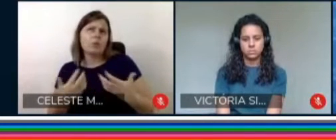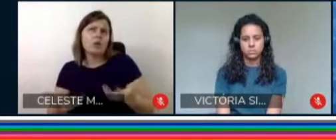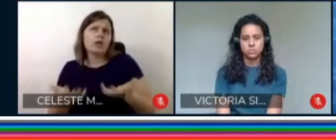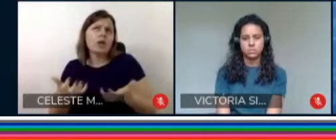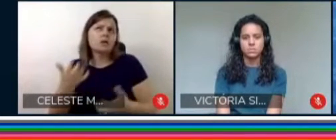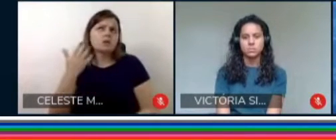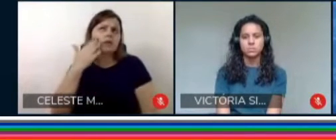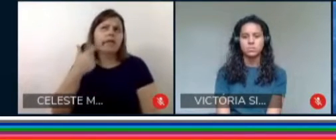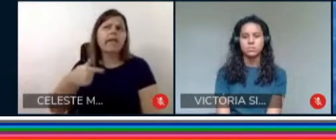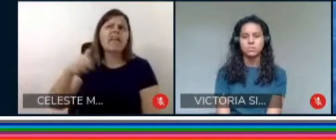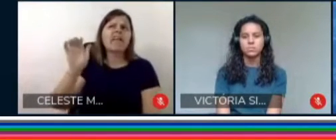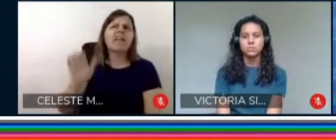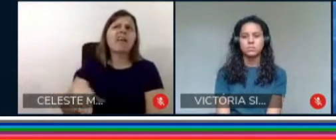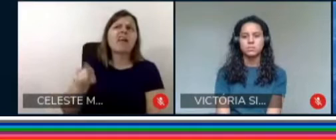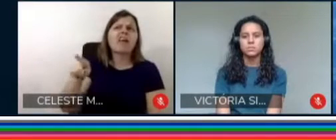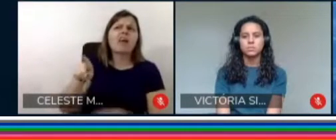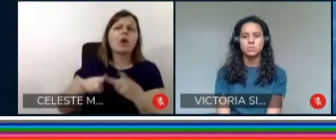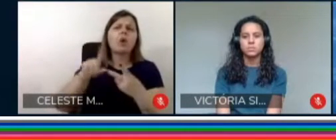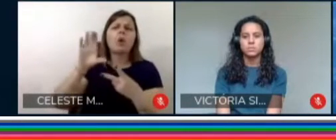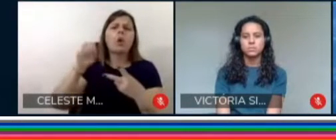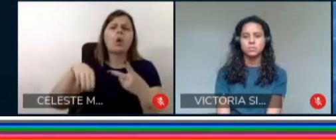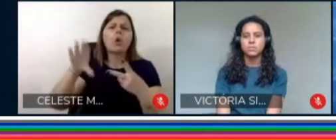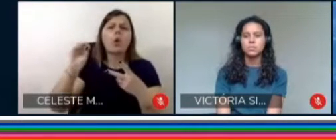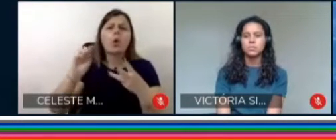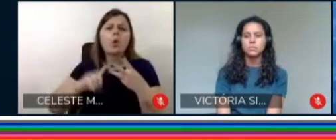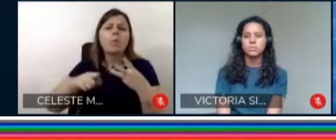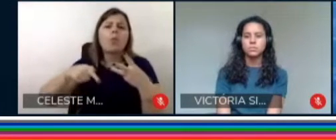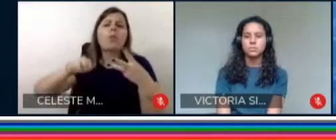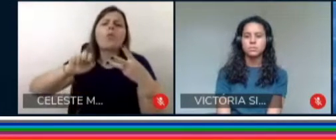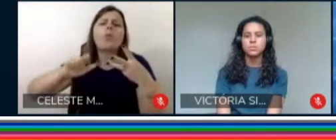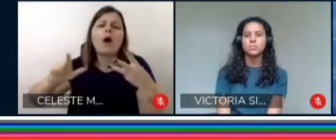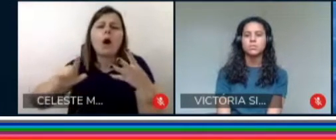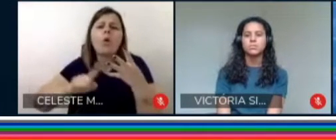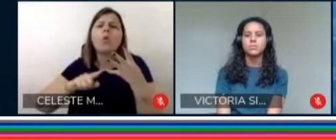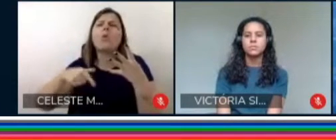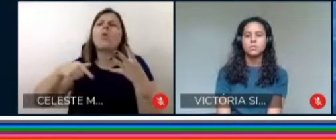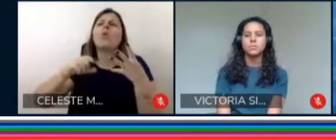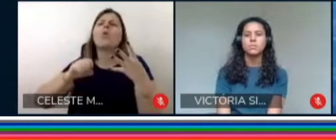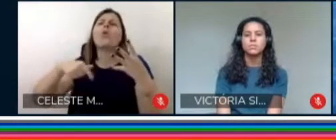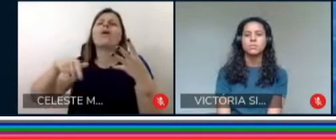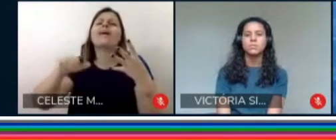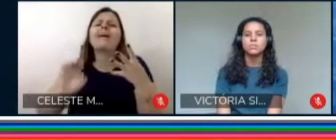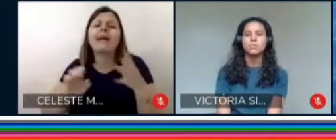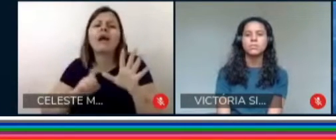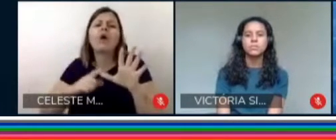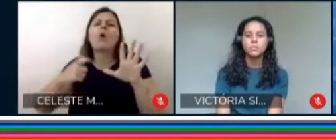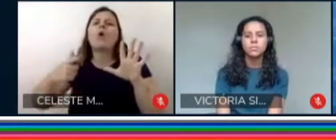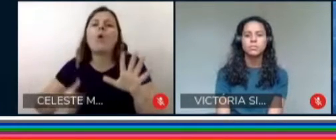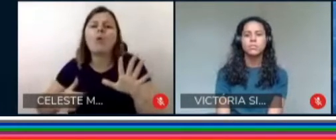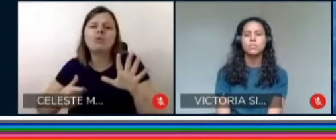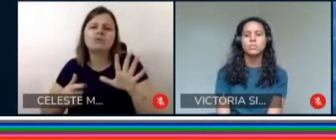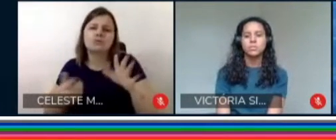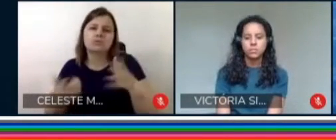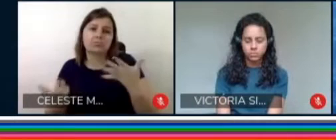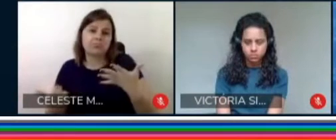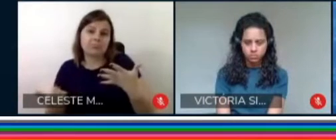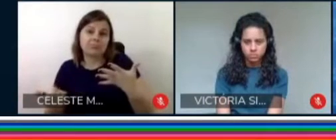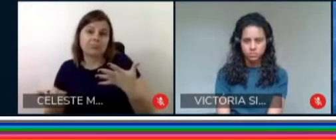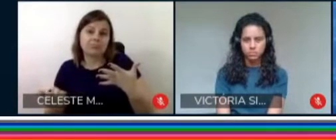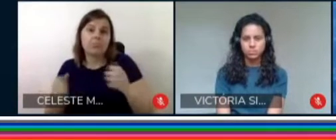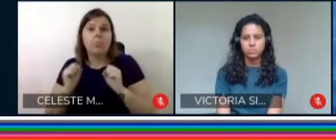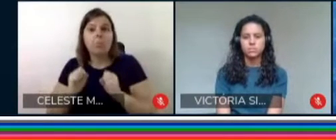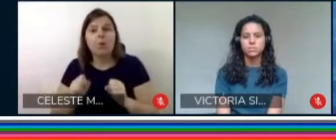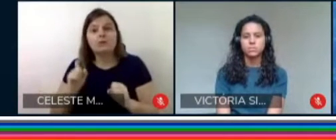foi, como, qual, o que, onde, sabe? Então podem ser desde questões mais simples, como